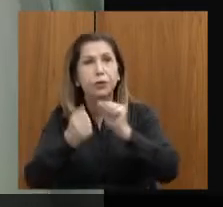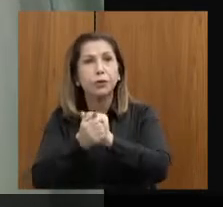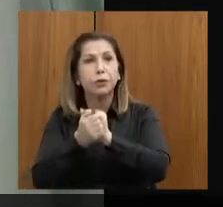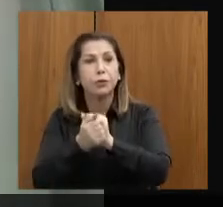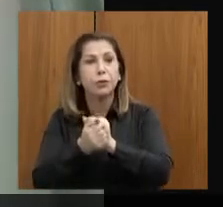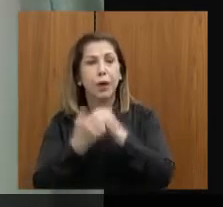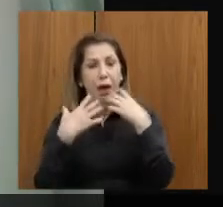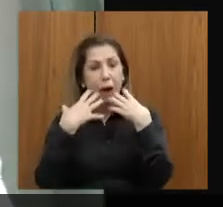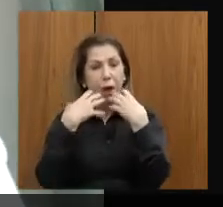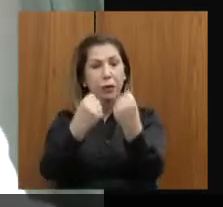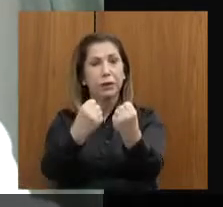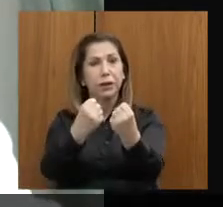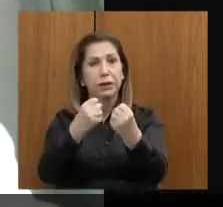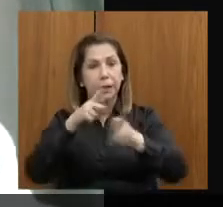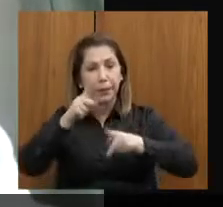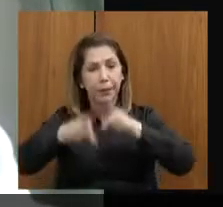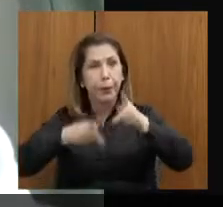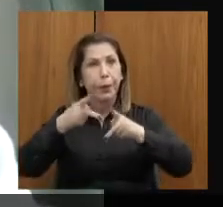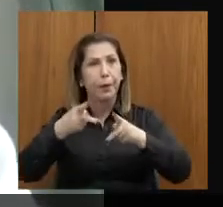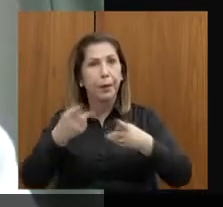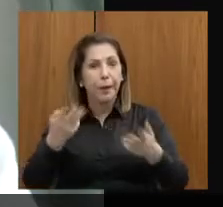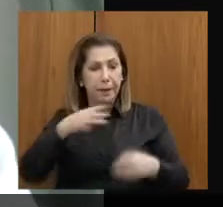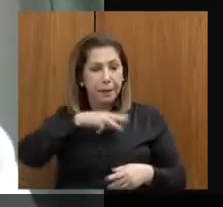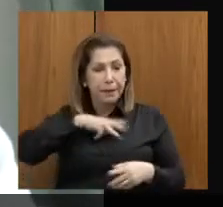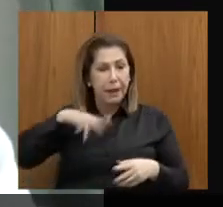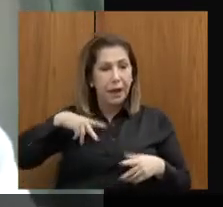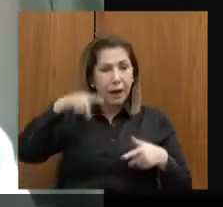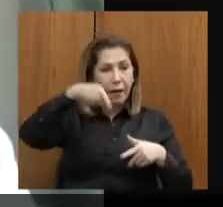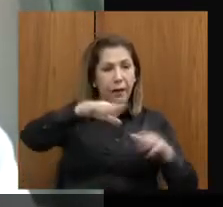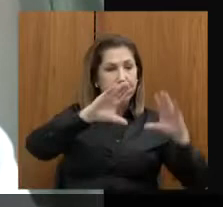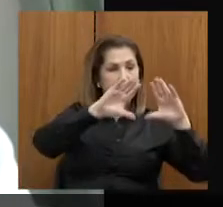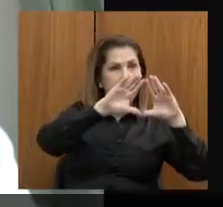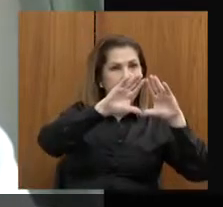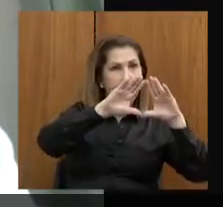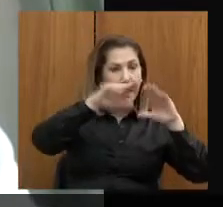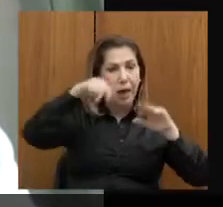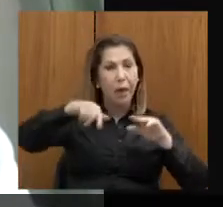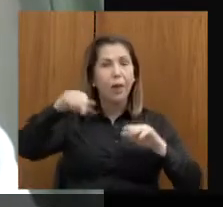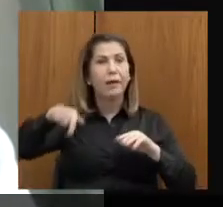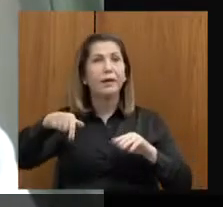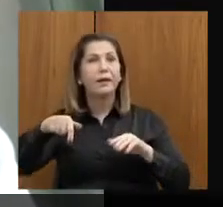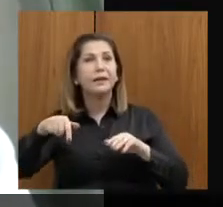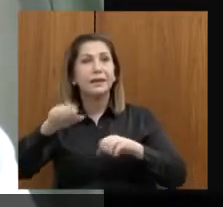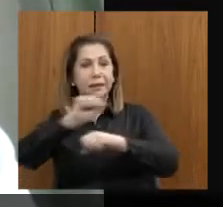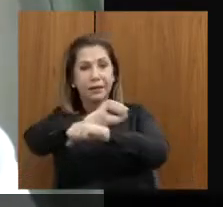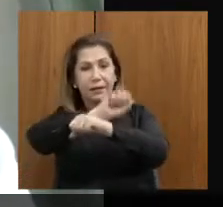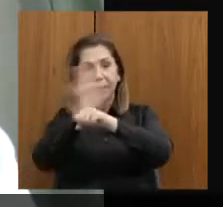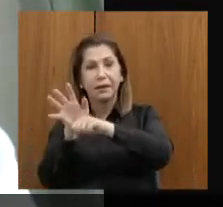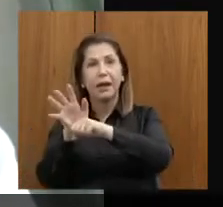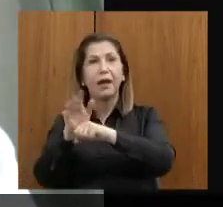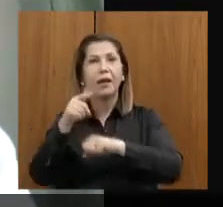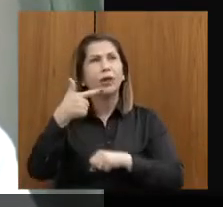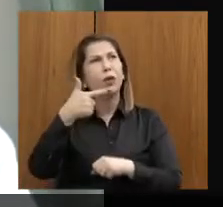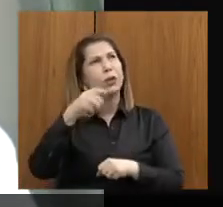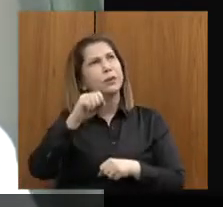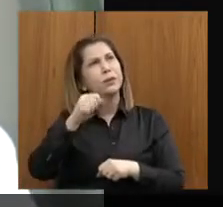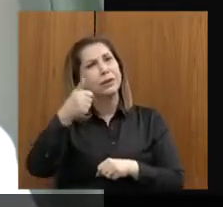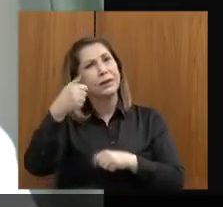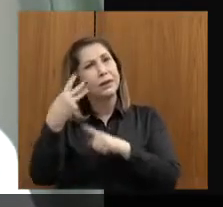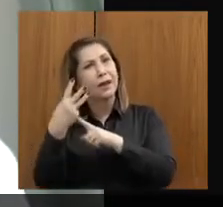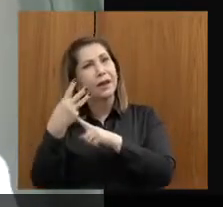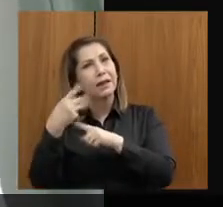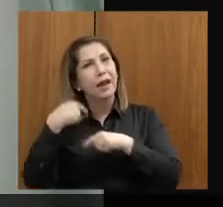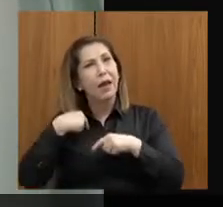audiência pública porque ocorreu na sede do Ministério Público aí perto da Assembleia em Belo Horizonte hoje eu tô aqui mostrar algodão lá em 2013